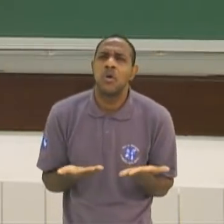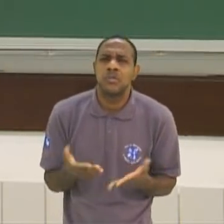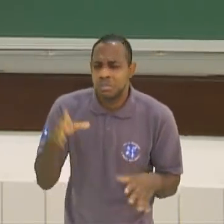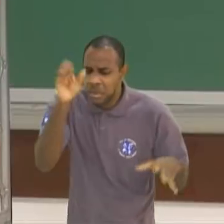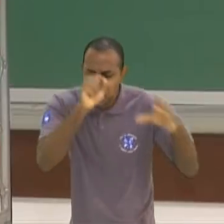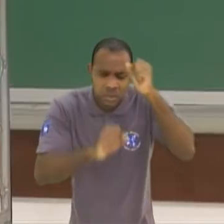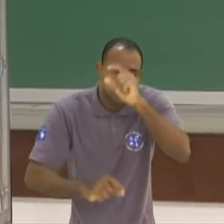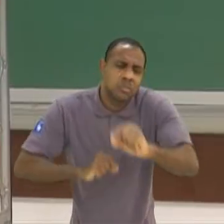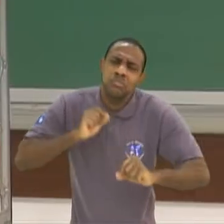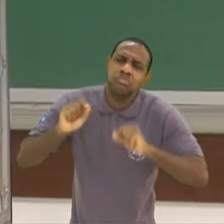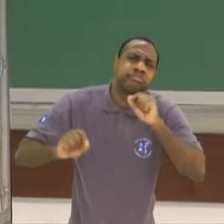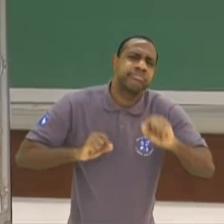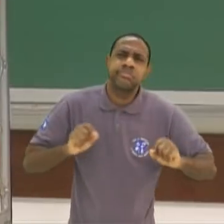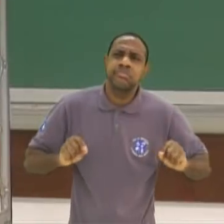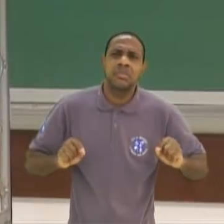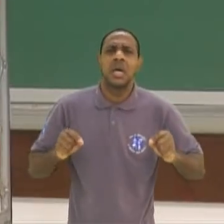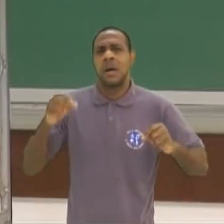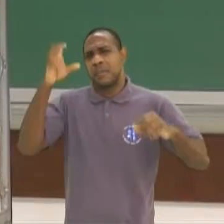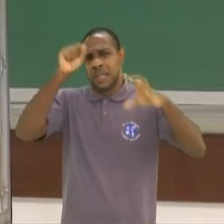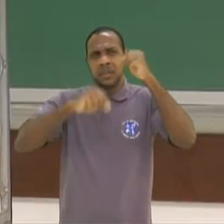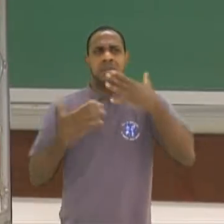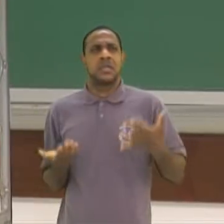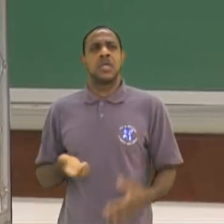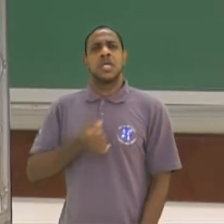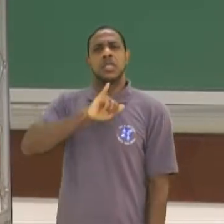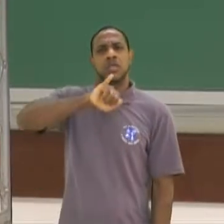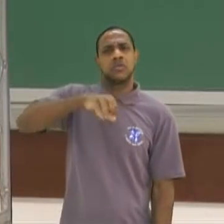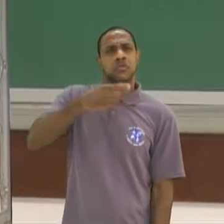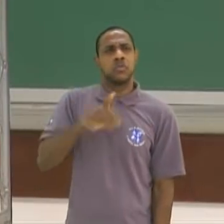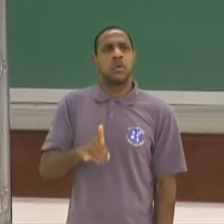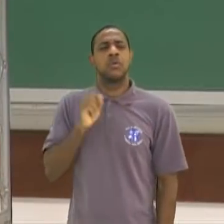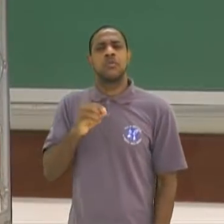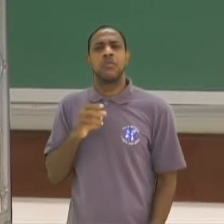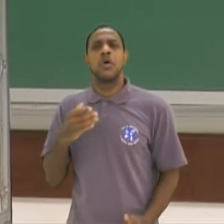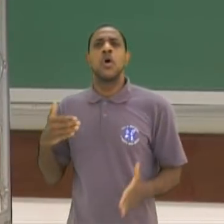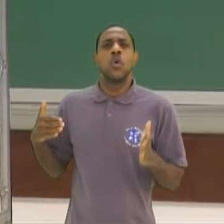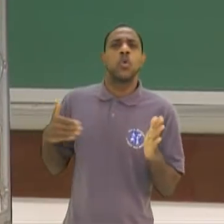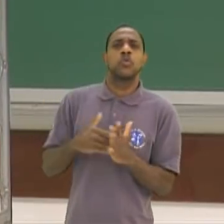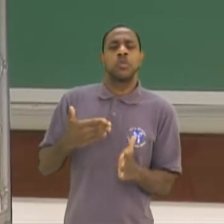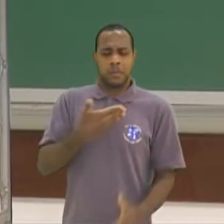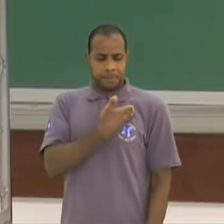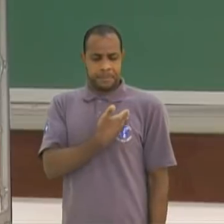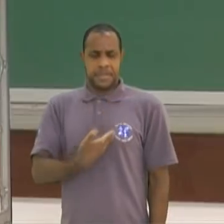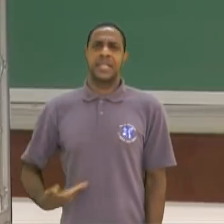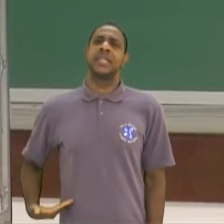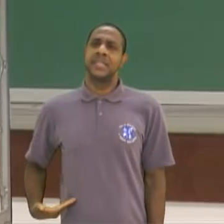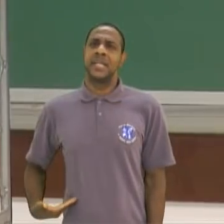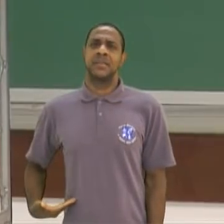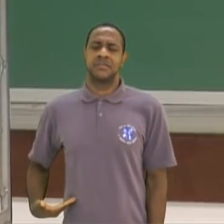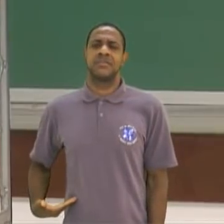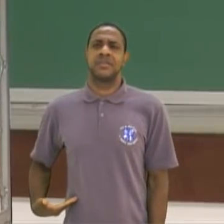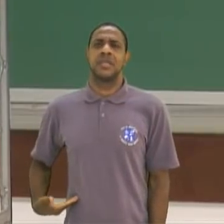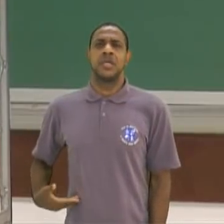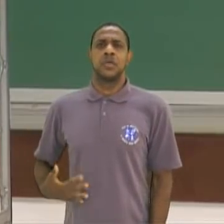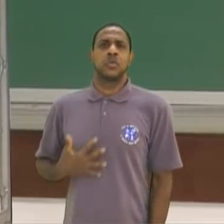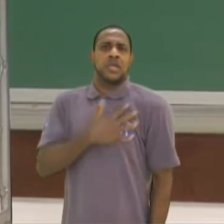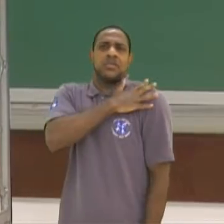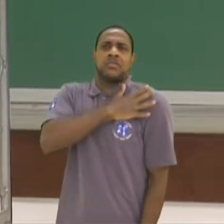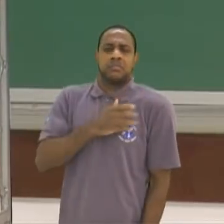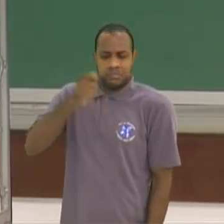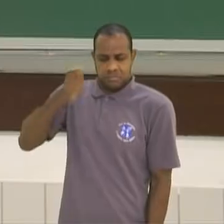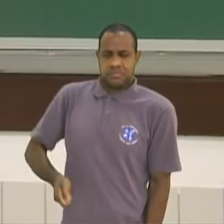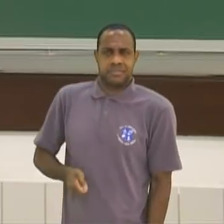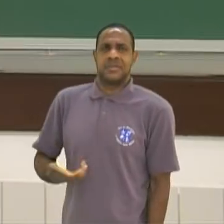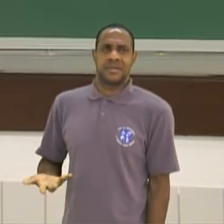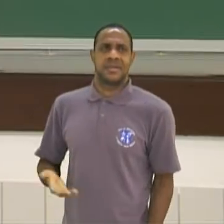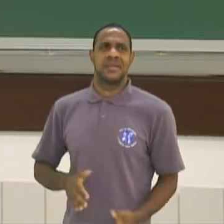de hoje? Na aula de hoje você aprendeu que João Figueiredo foi o último presidente do regime militar brasileiro. E no governo dele